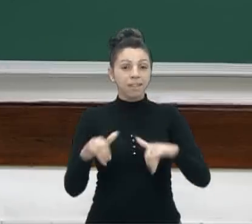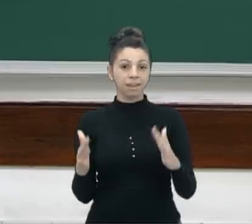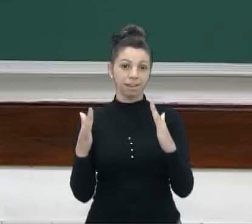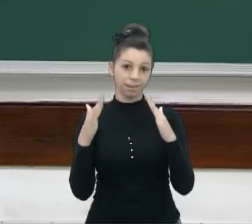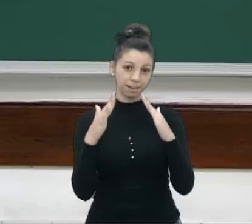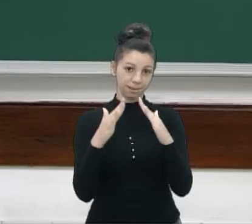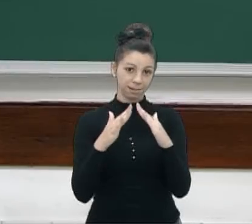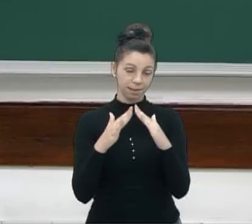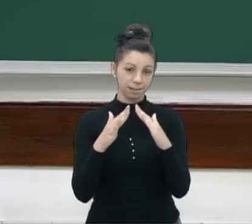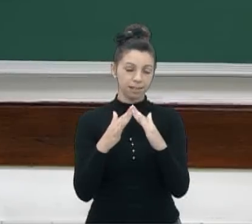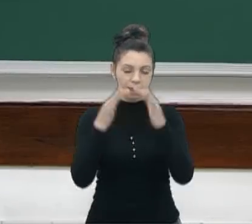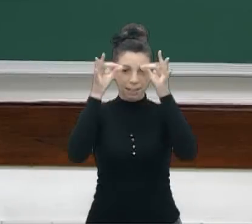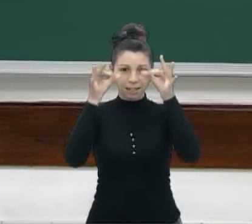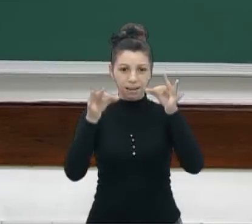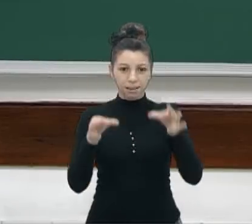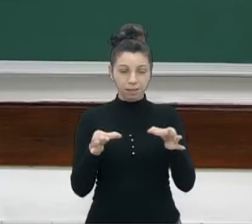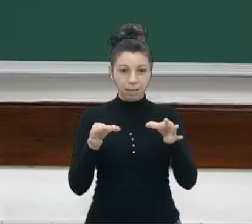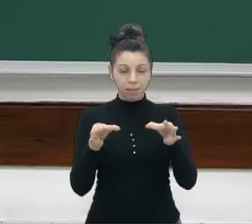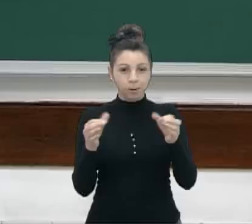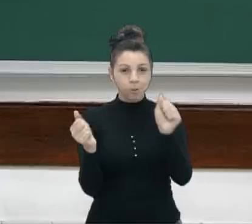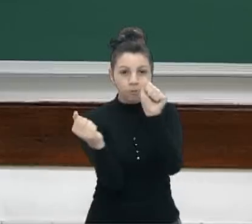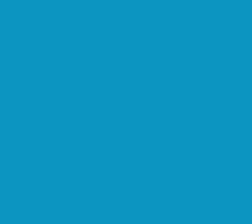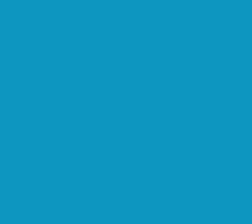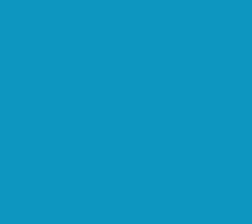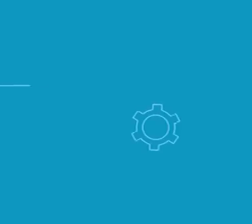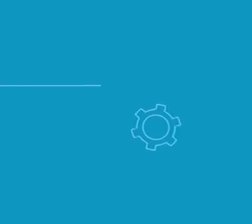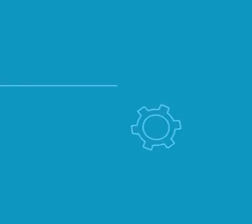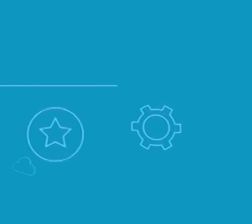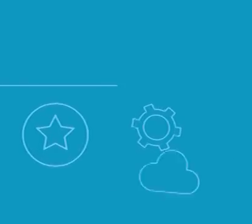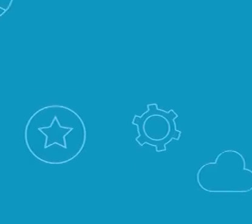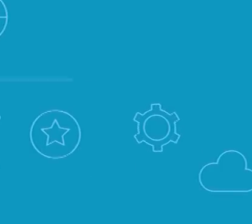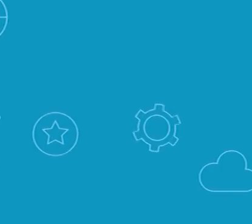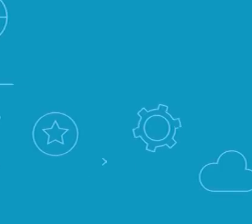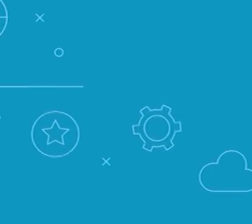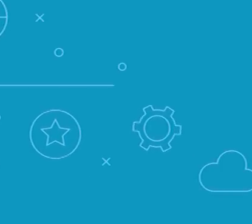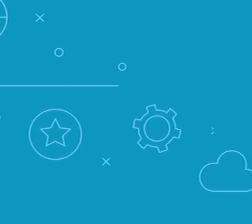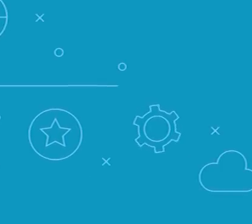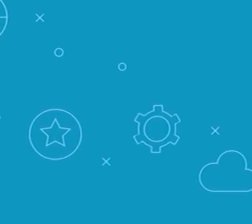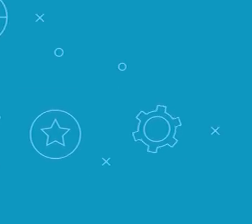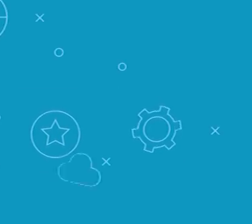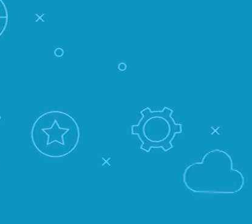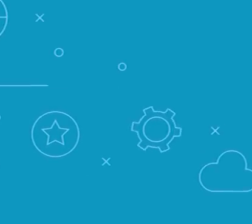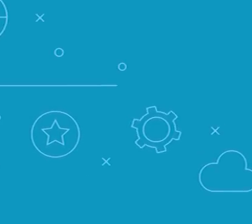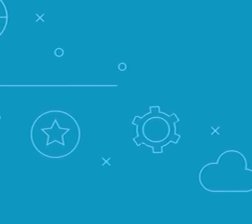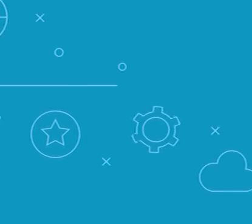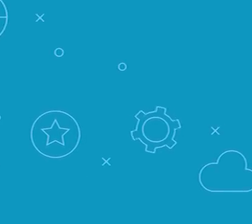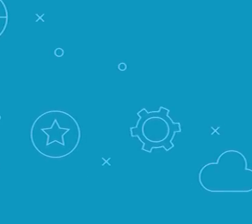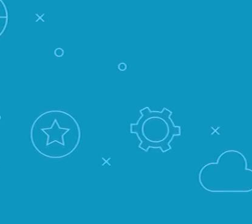tenho certeza que logo, logo a gente vai estar junto de novo.